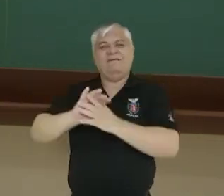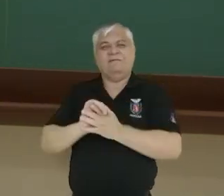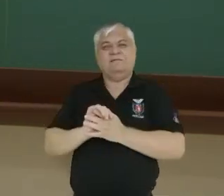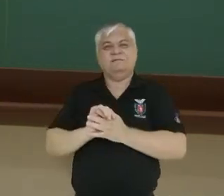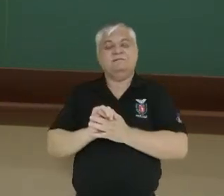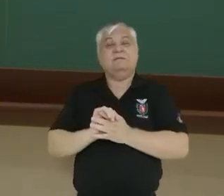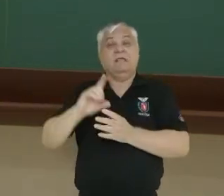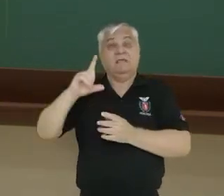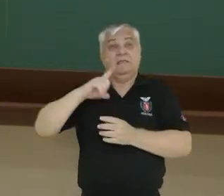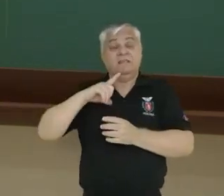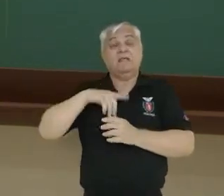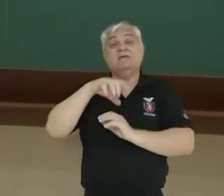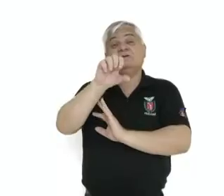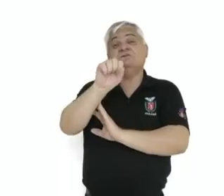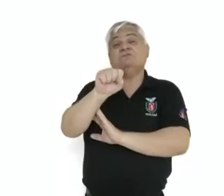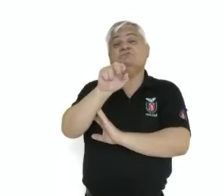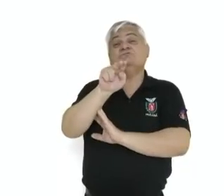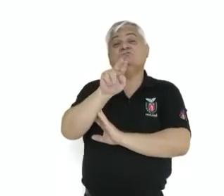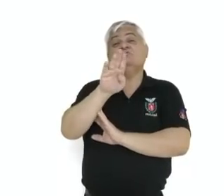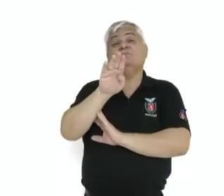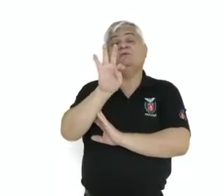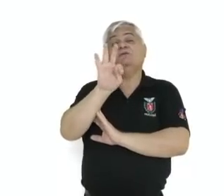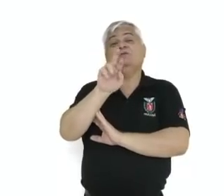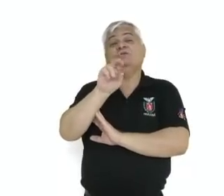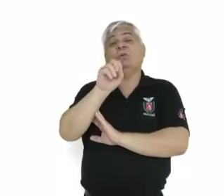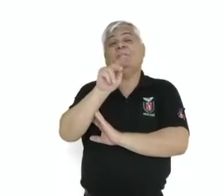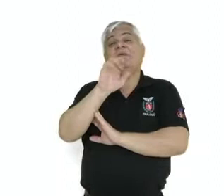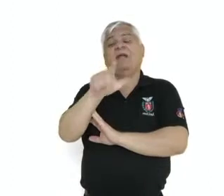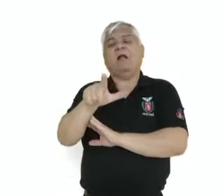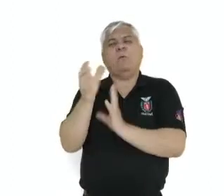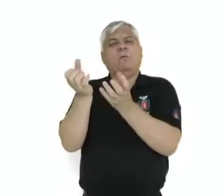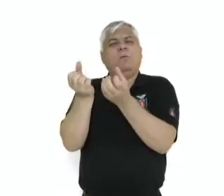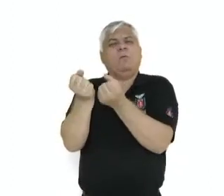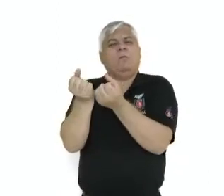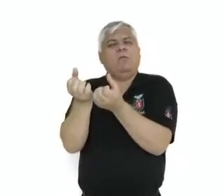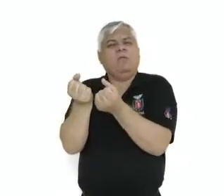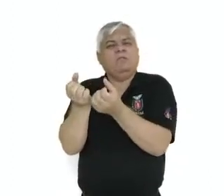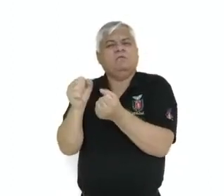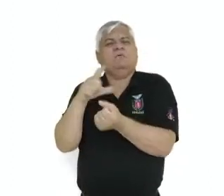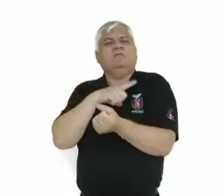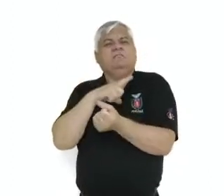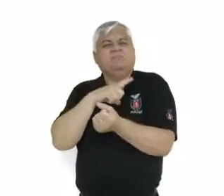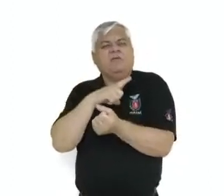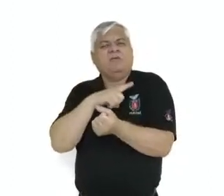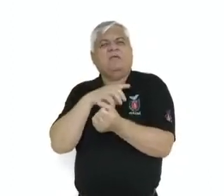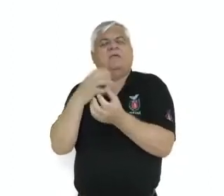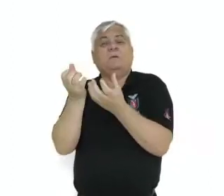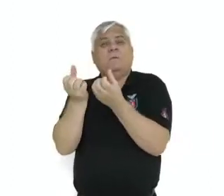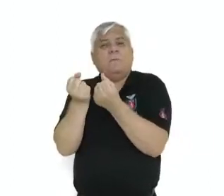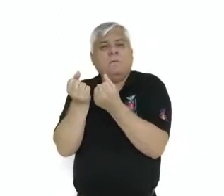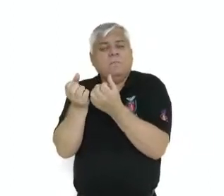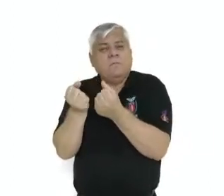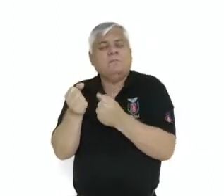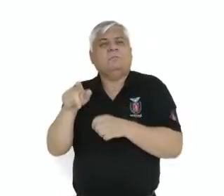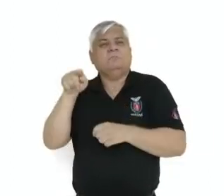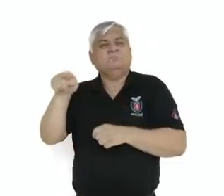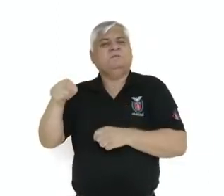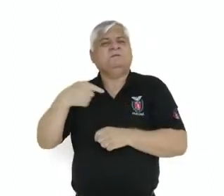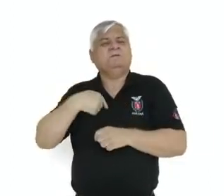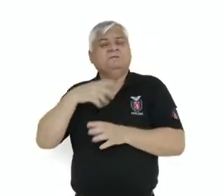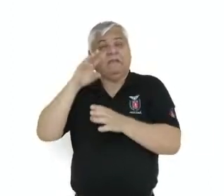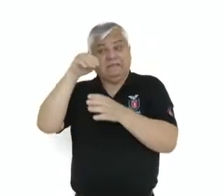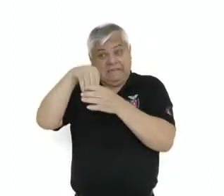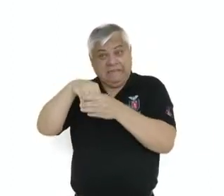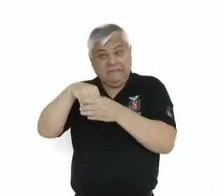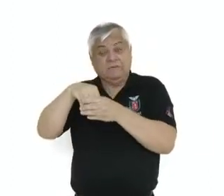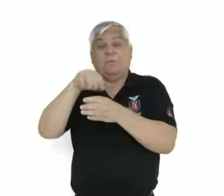o subtropical úmido. Então, nós vamos ter algumas áreas ali de um clima que está dentro da classificação do tropical,